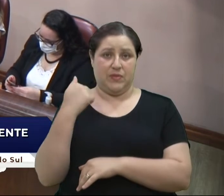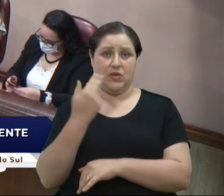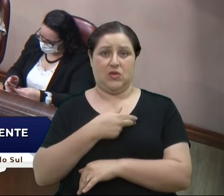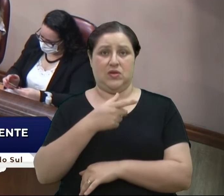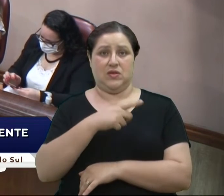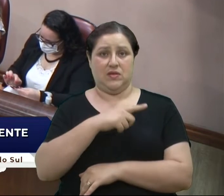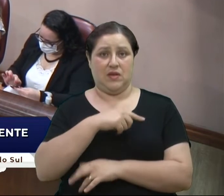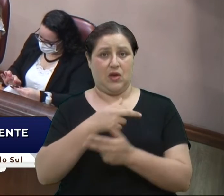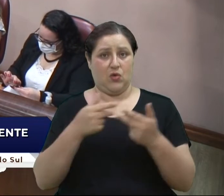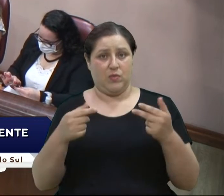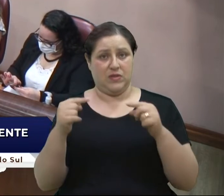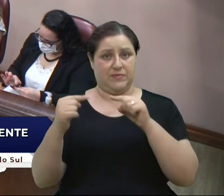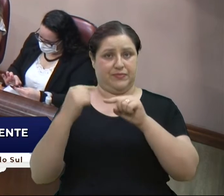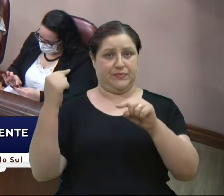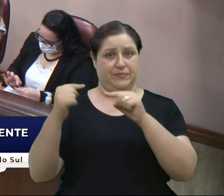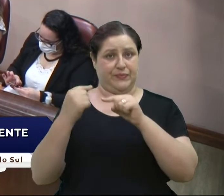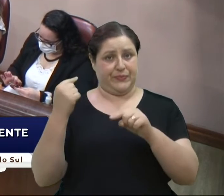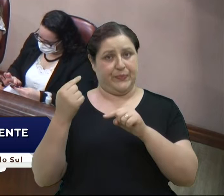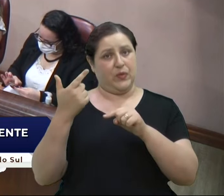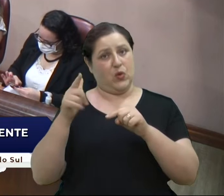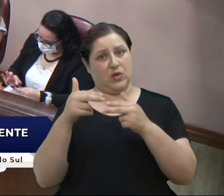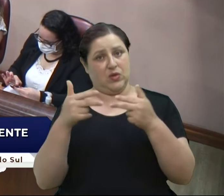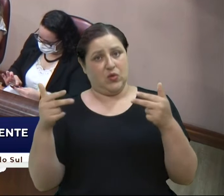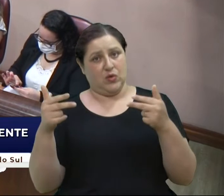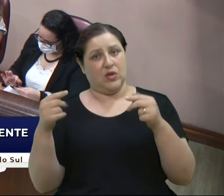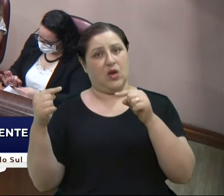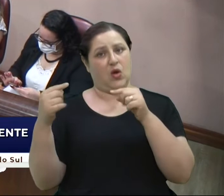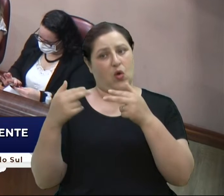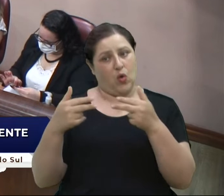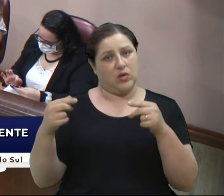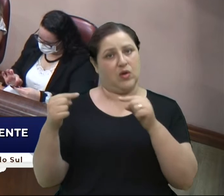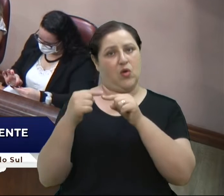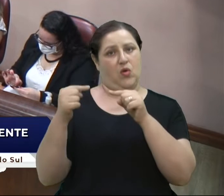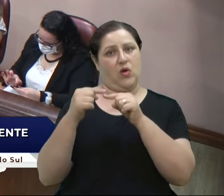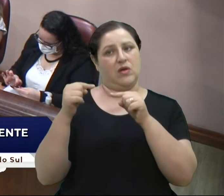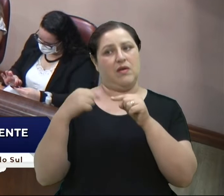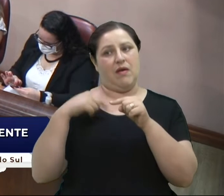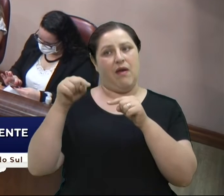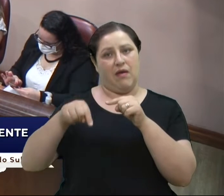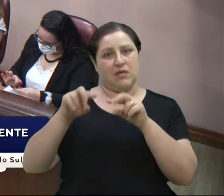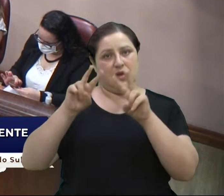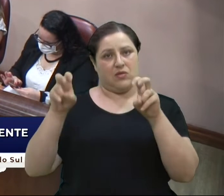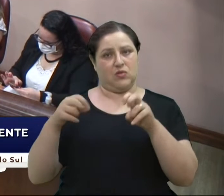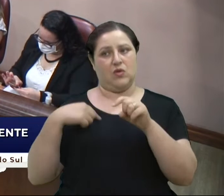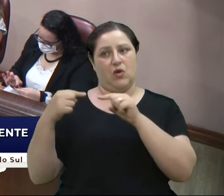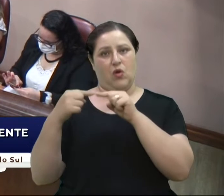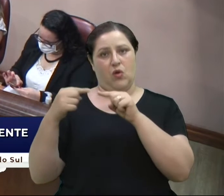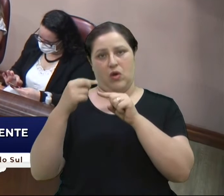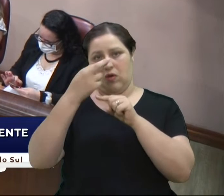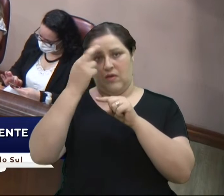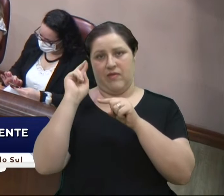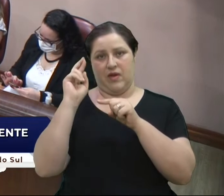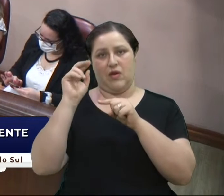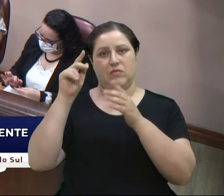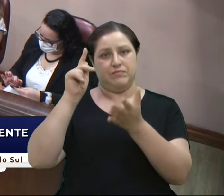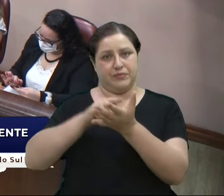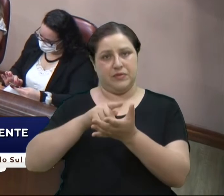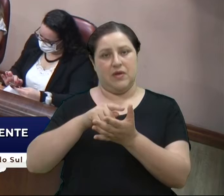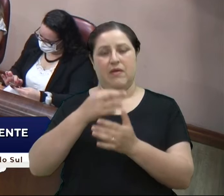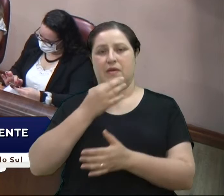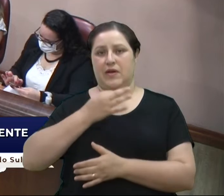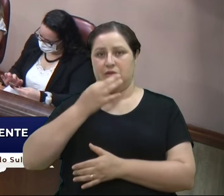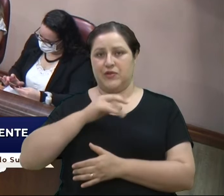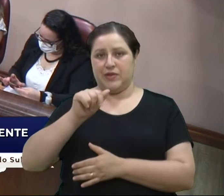tem algumas divergências e outras pontuais a gente concorda. E nessa eu tenho que concordar com o Rafael, que realmente Caxias do Sul foi que